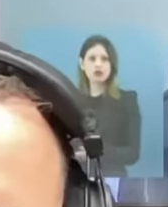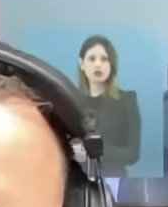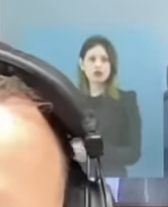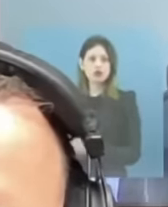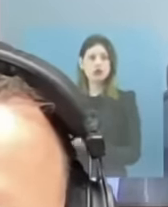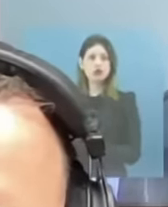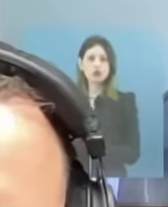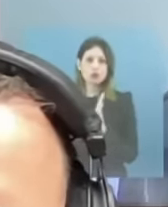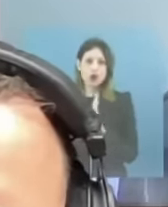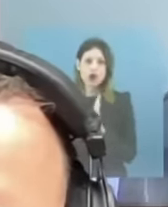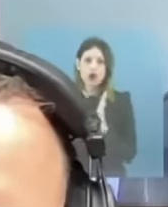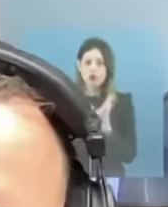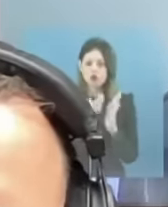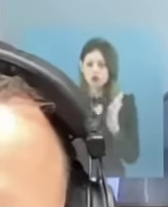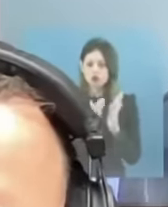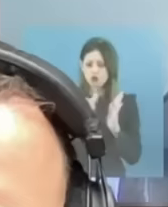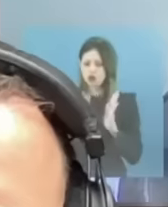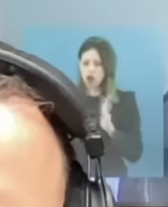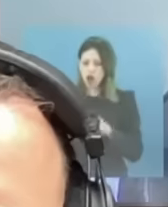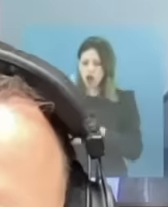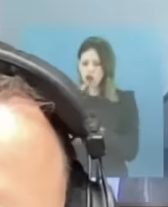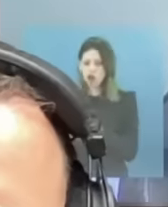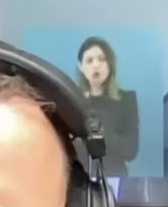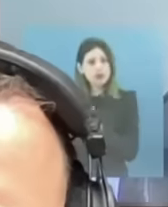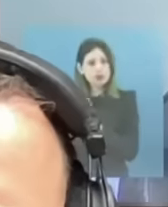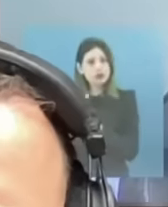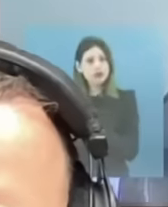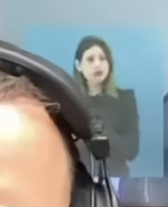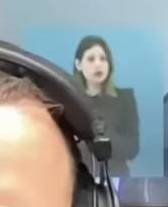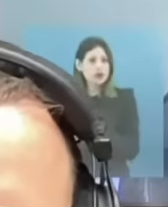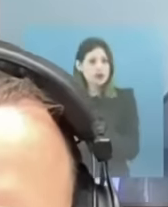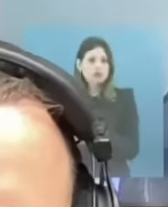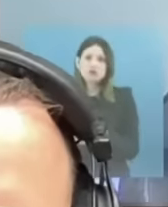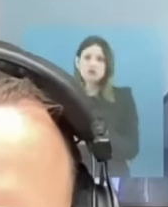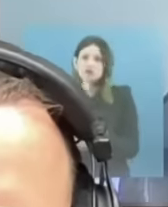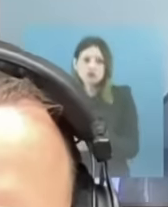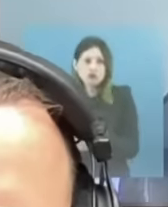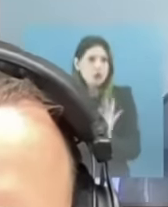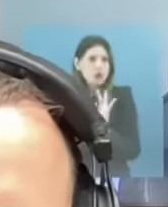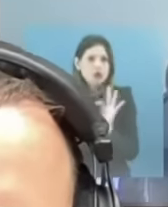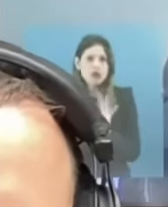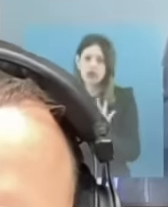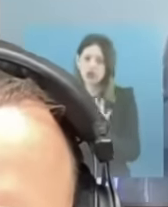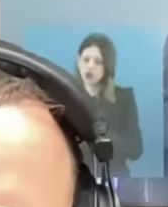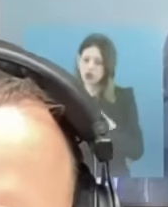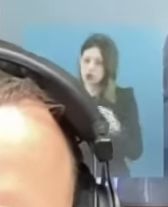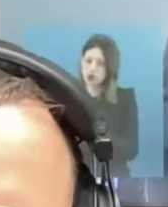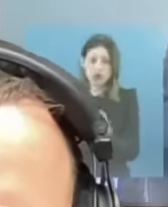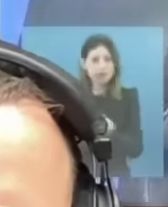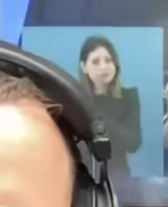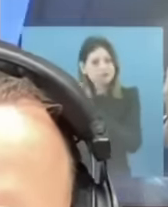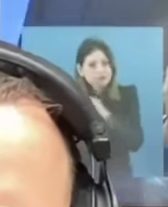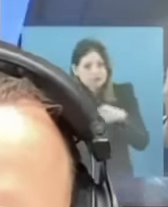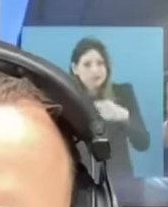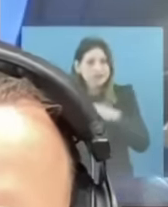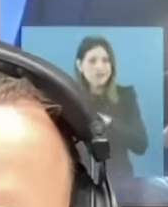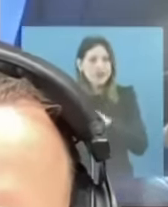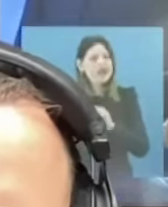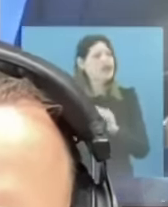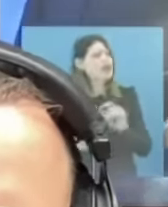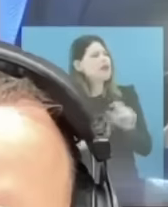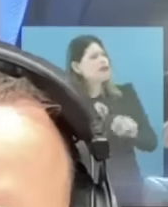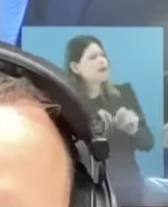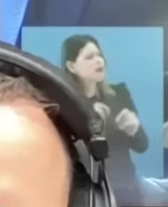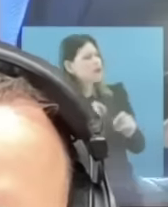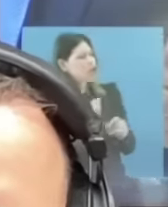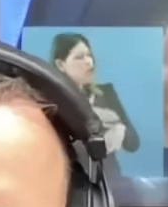que aconteceu, o próximo processo eleitoral, ninguém sabia o que foi discutido nessas reuniões. E quem convidou essa entidade em 2017?